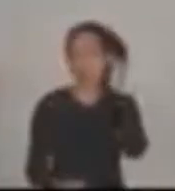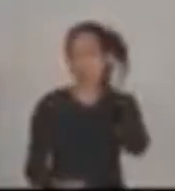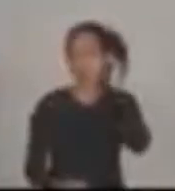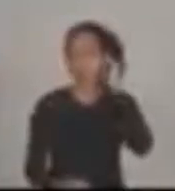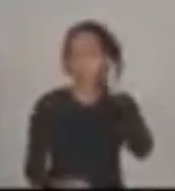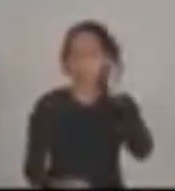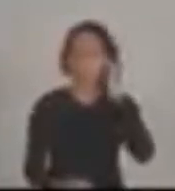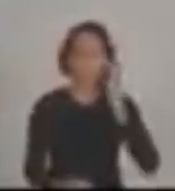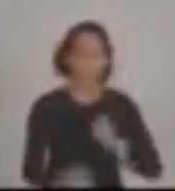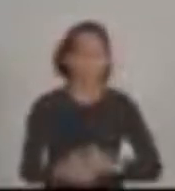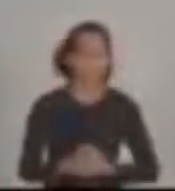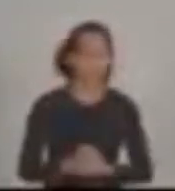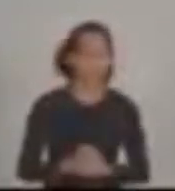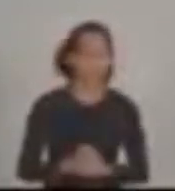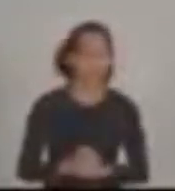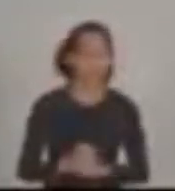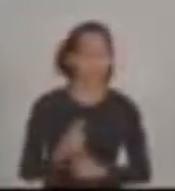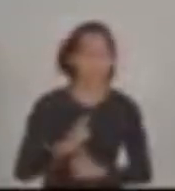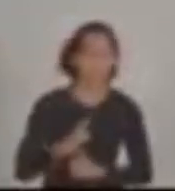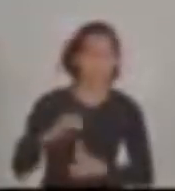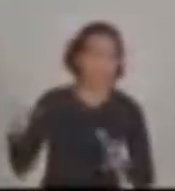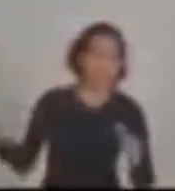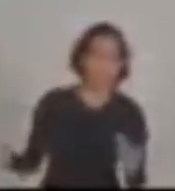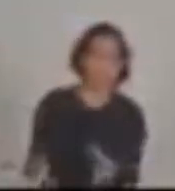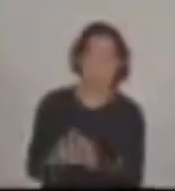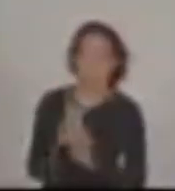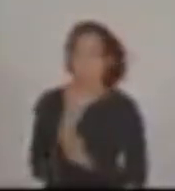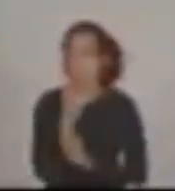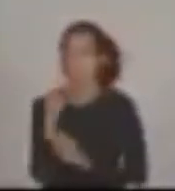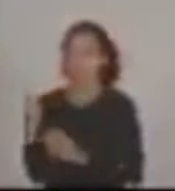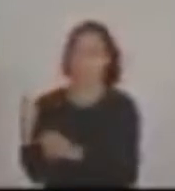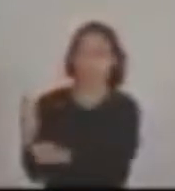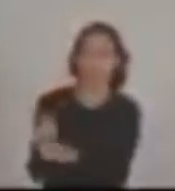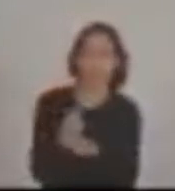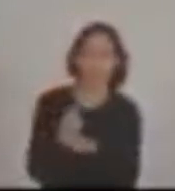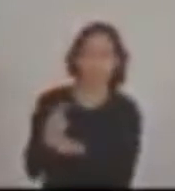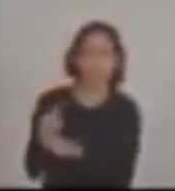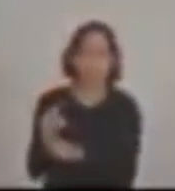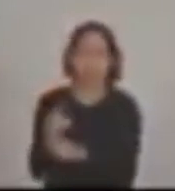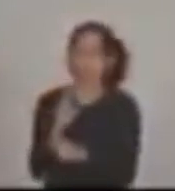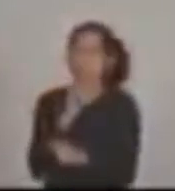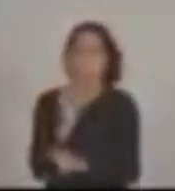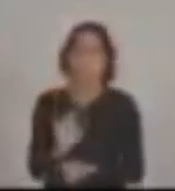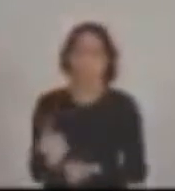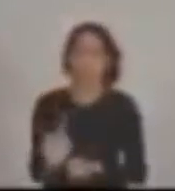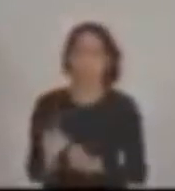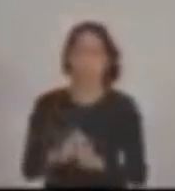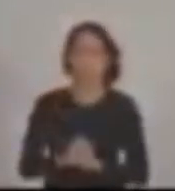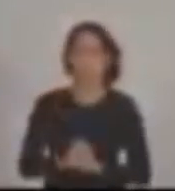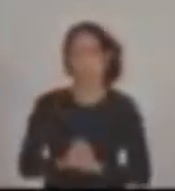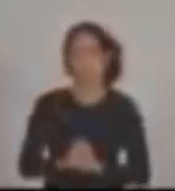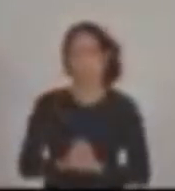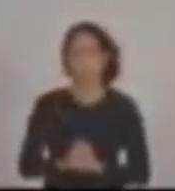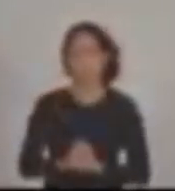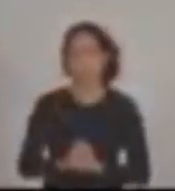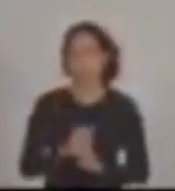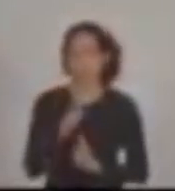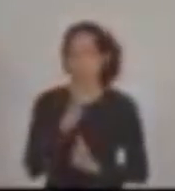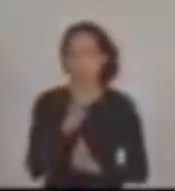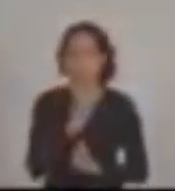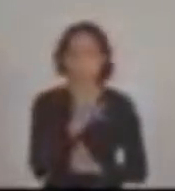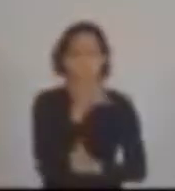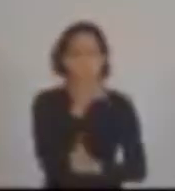proibido por uma turma que veio de Vitória para tomar conta do governo, que ele nem conhecia, e esse pessoal nem conhecia Cachoeira